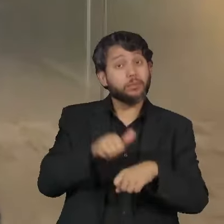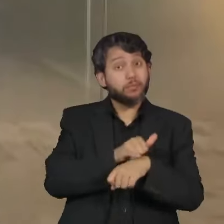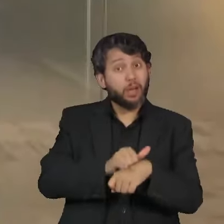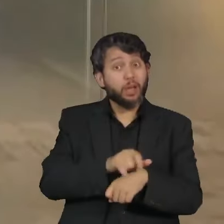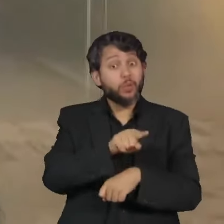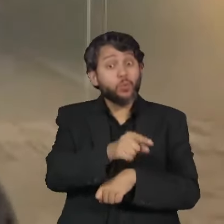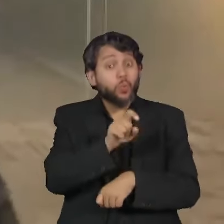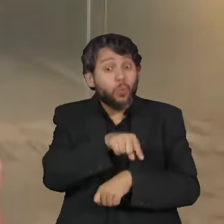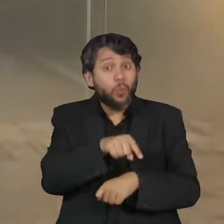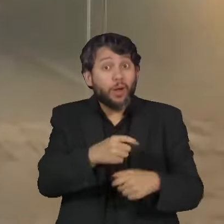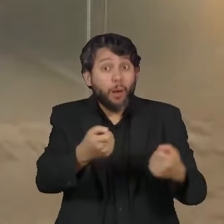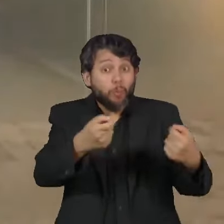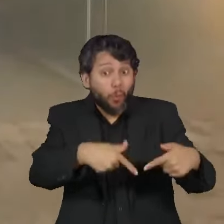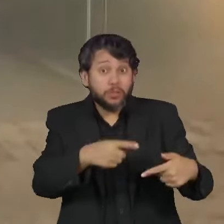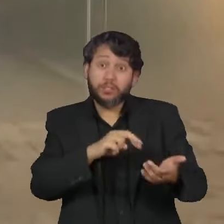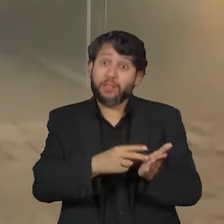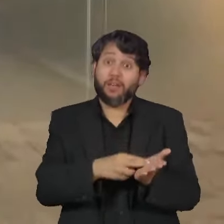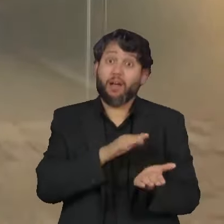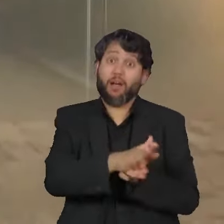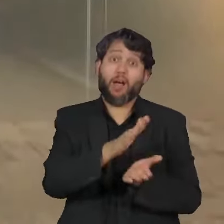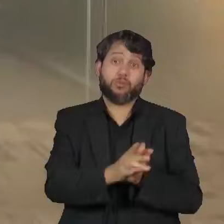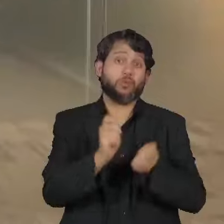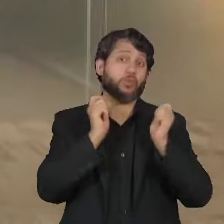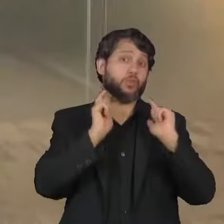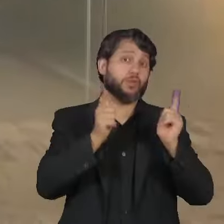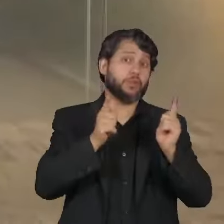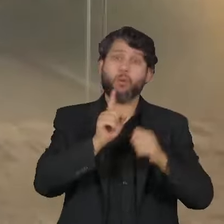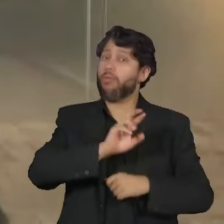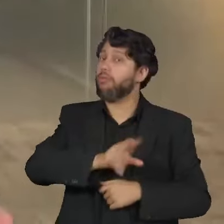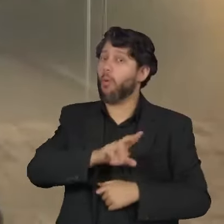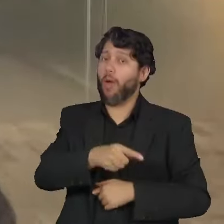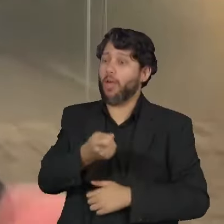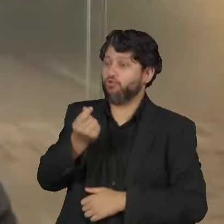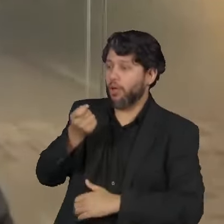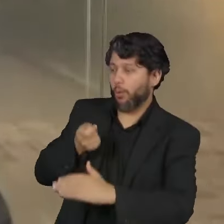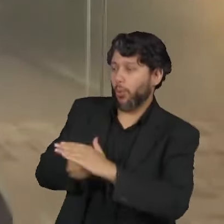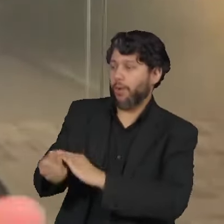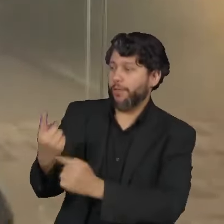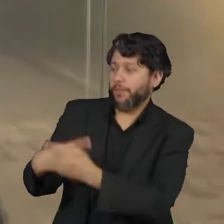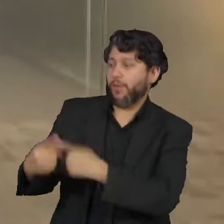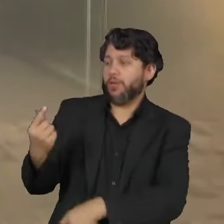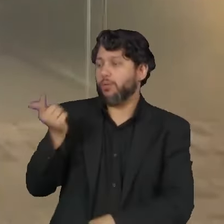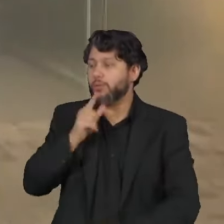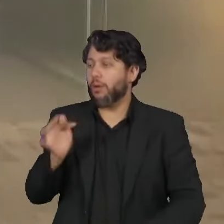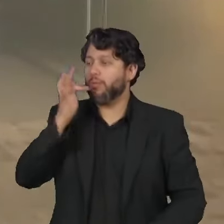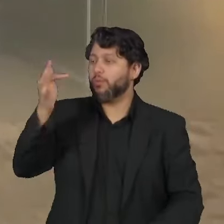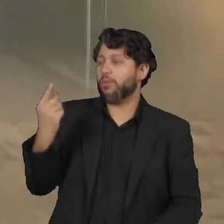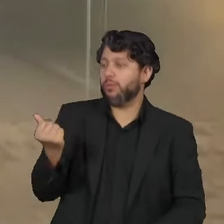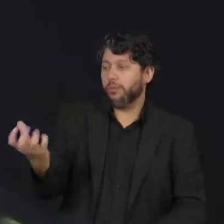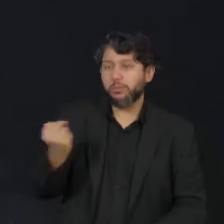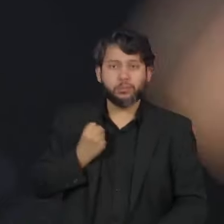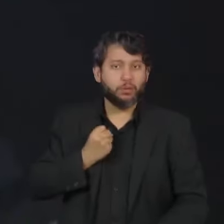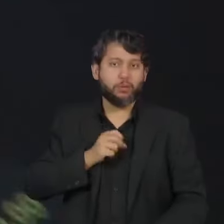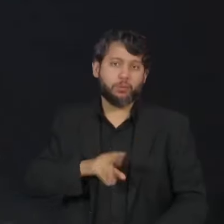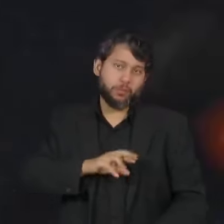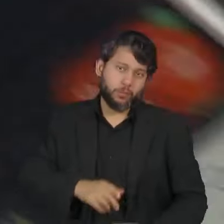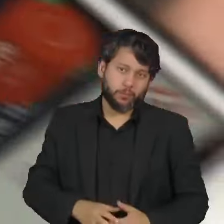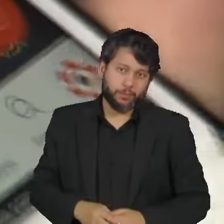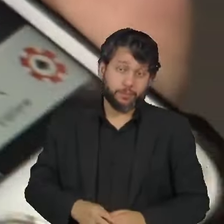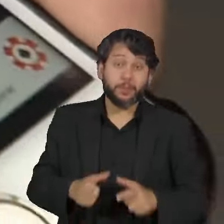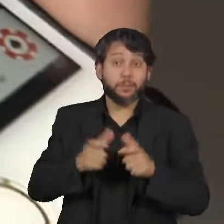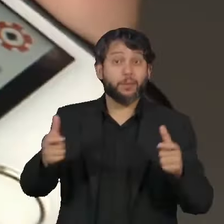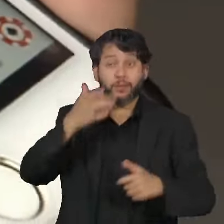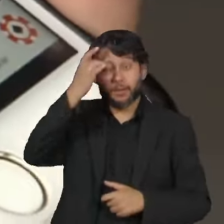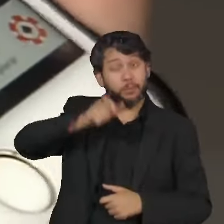um gasto em entretenimento e não como uma alternativa para se preparar financeiramente para o futuro. Para